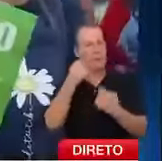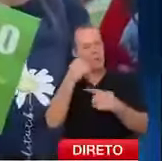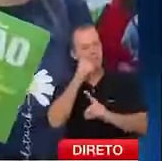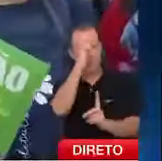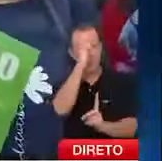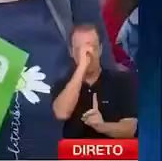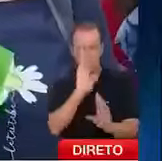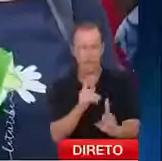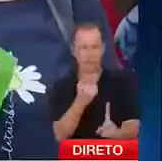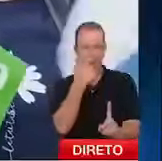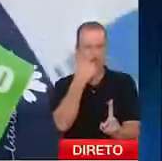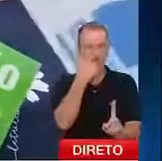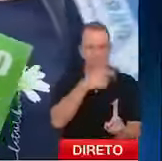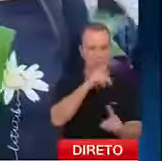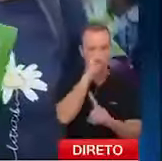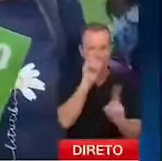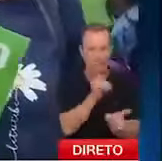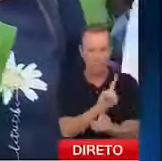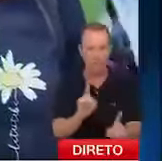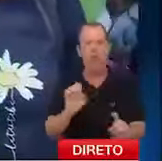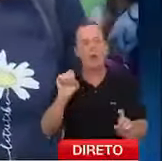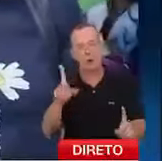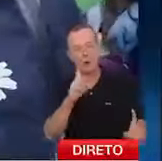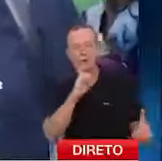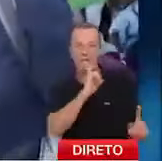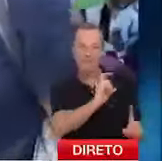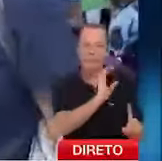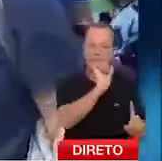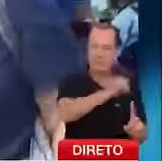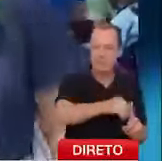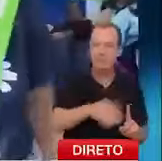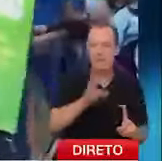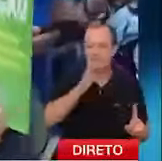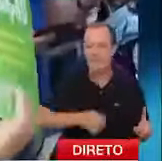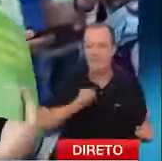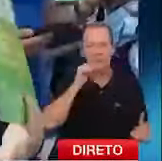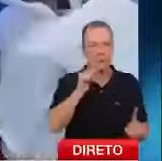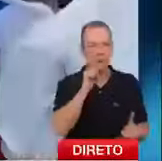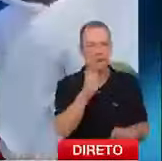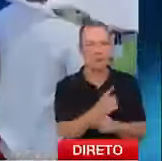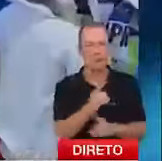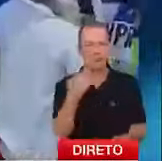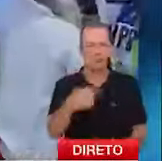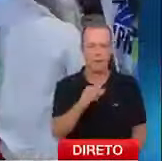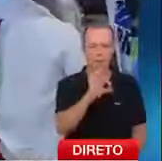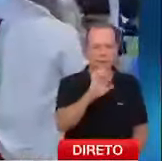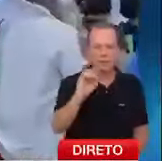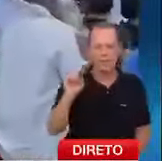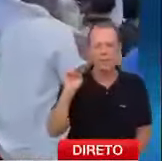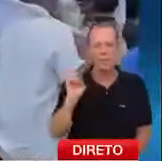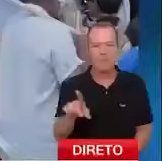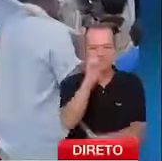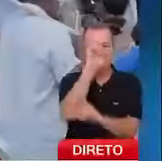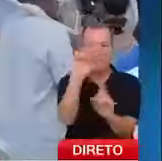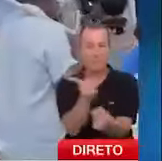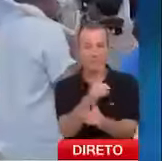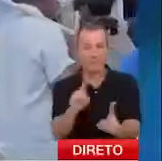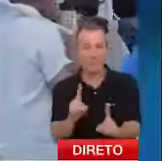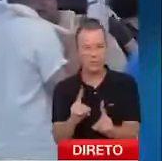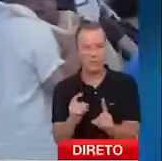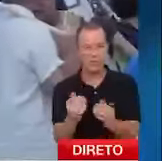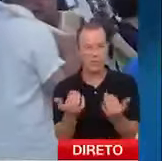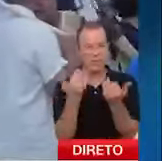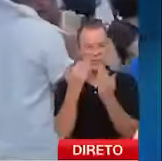eh já está anunciada no entanto ainda não está Tida em prática tendo em conta que temos cerca de 880.000 professores que ainda não têm os dados